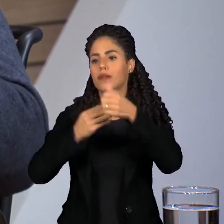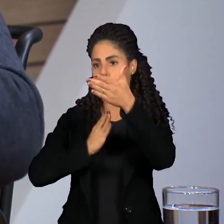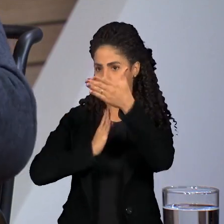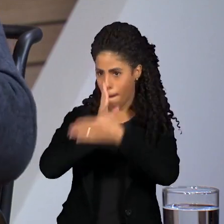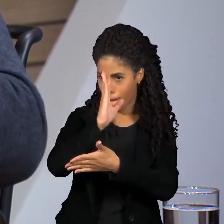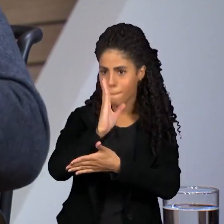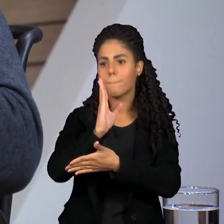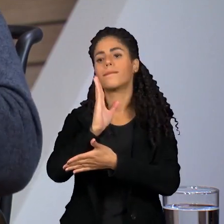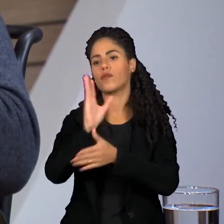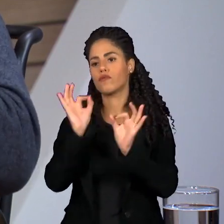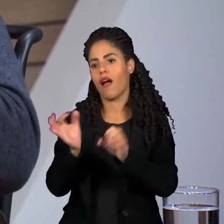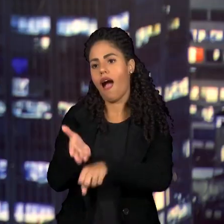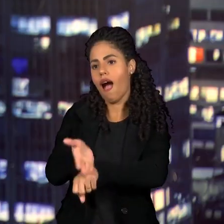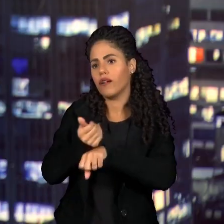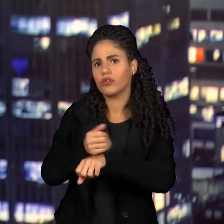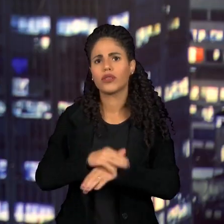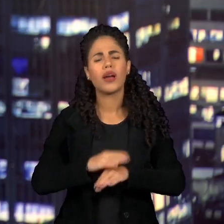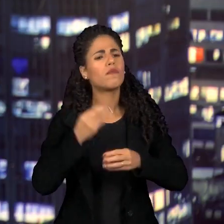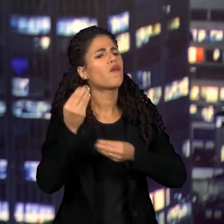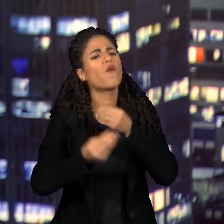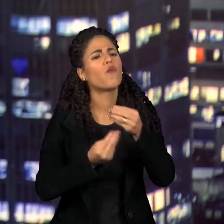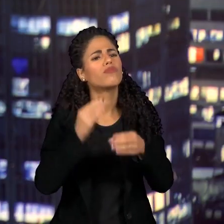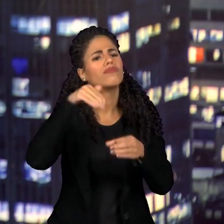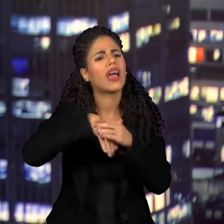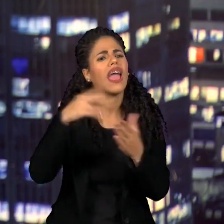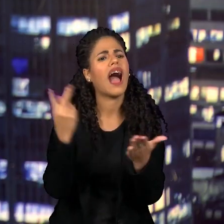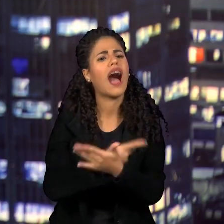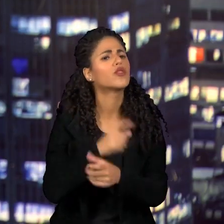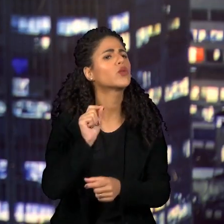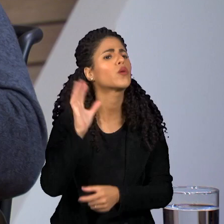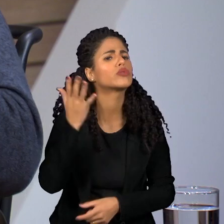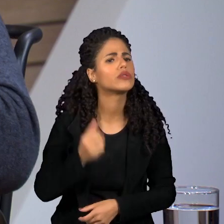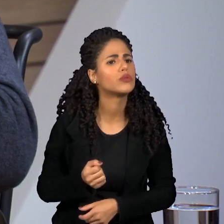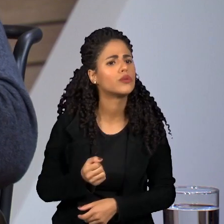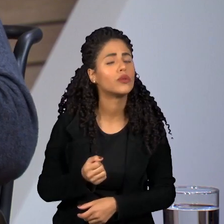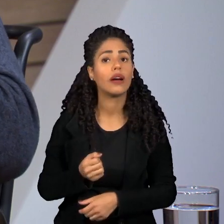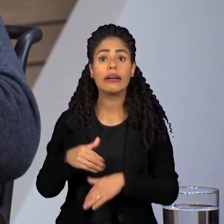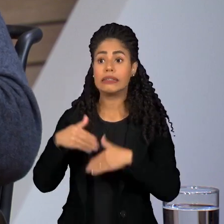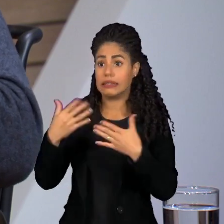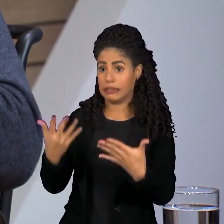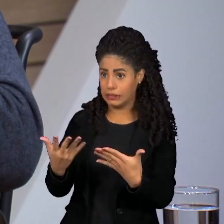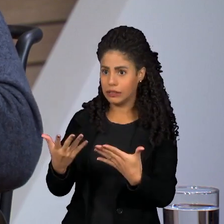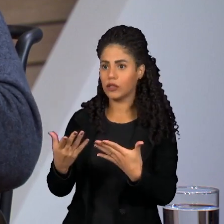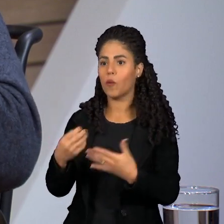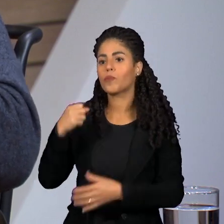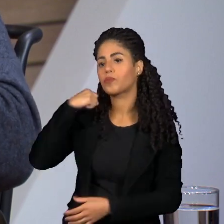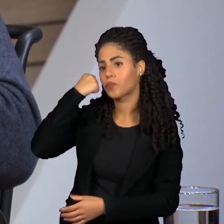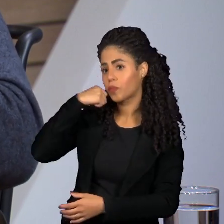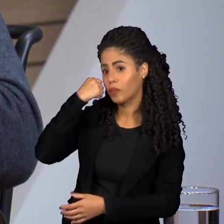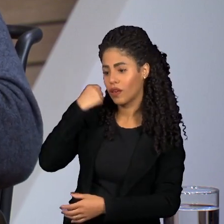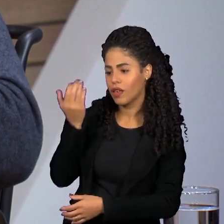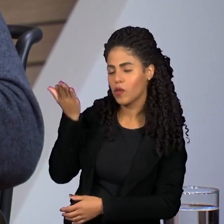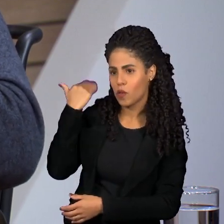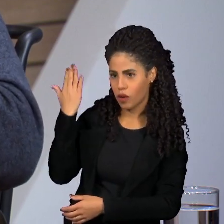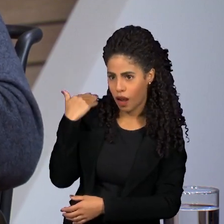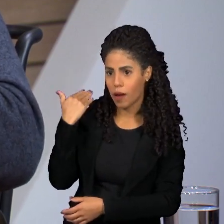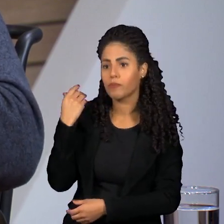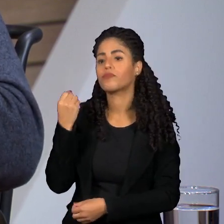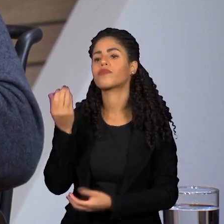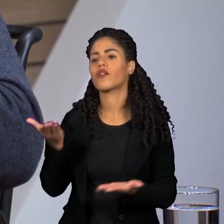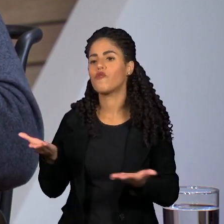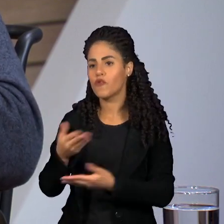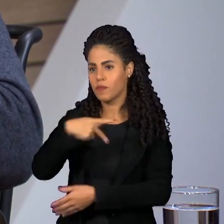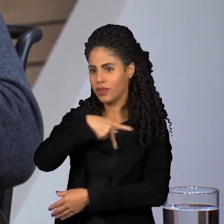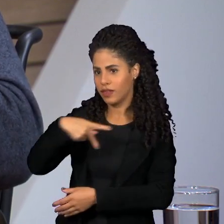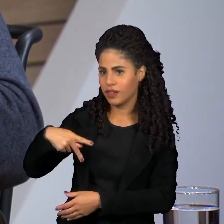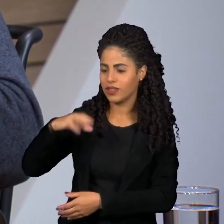plenário do Congresso. Como é que esse erro de voto, para explicar para a gente? Esse erro de voto, o senador Albano Franco, à época, presidente da